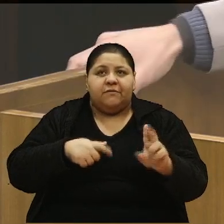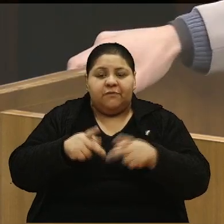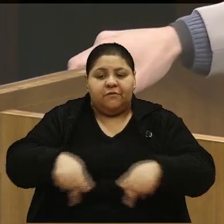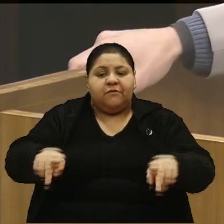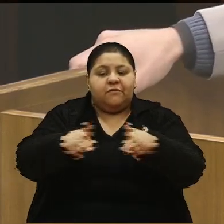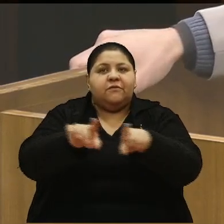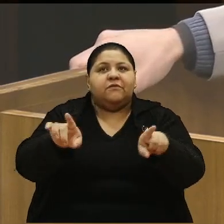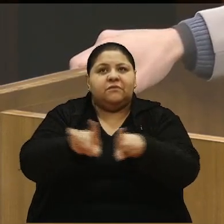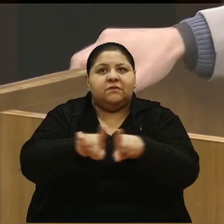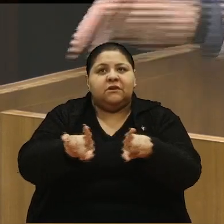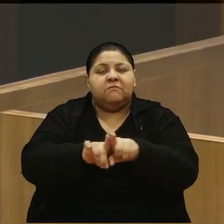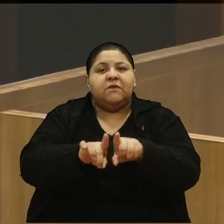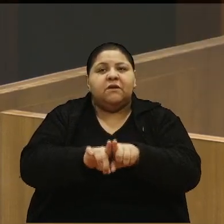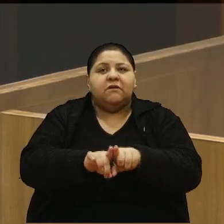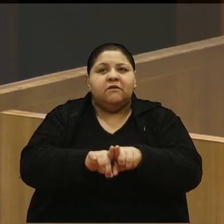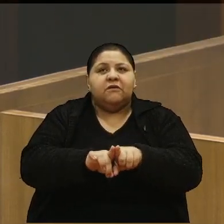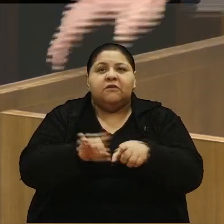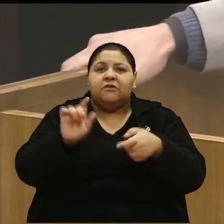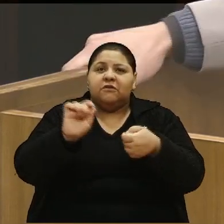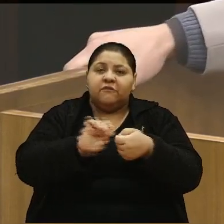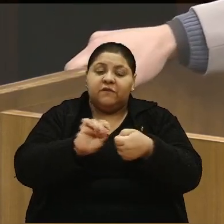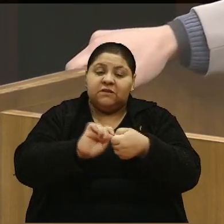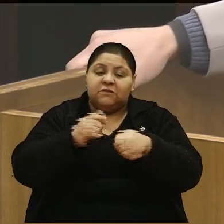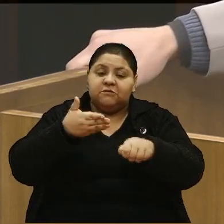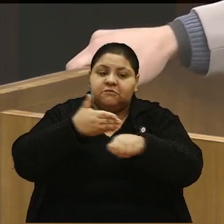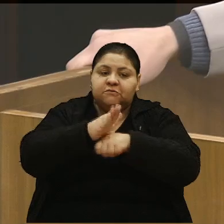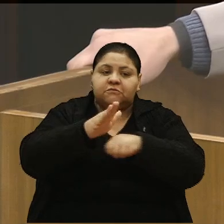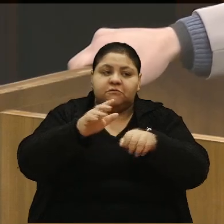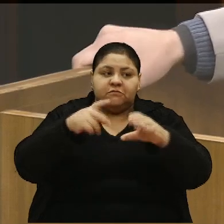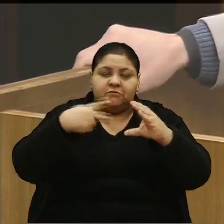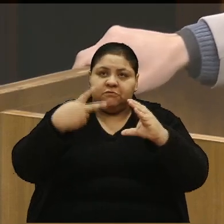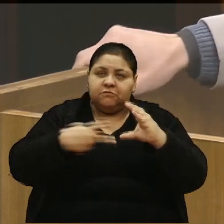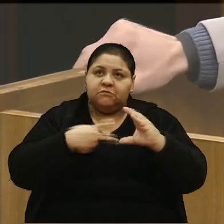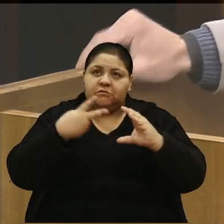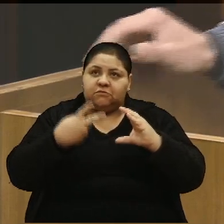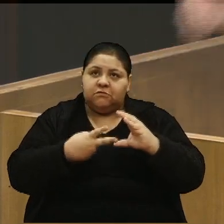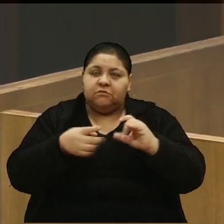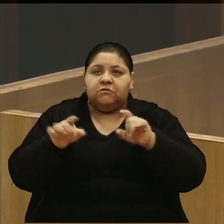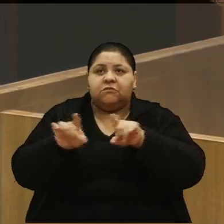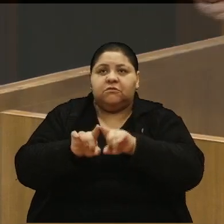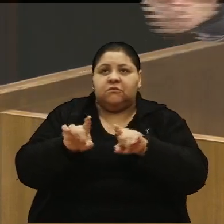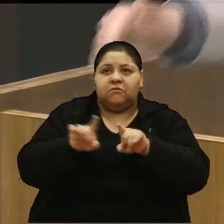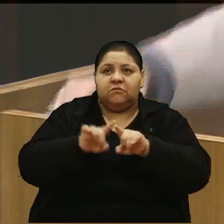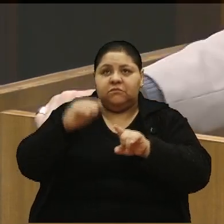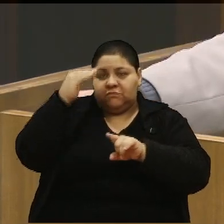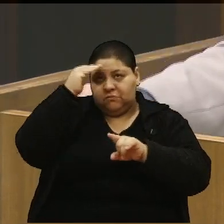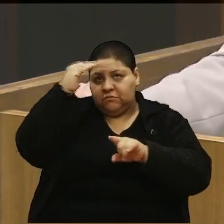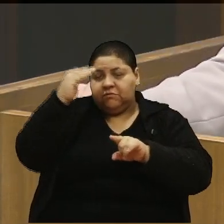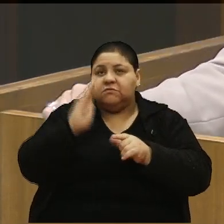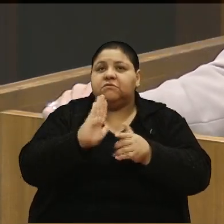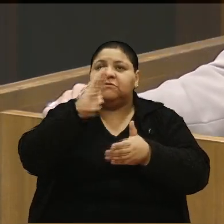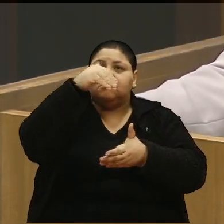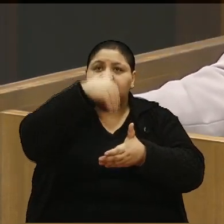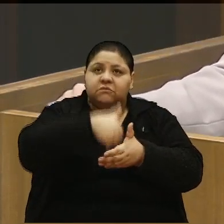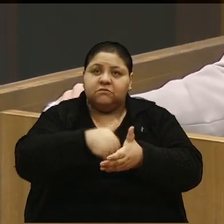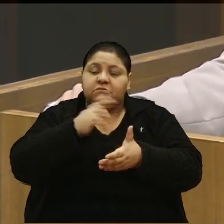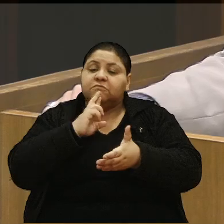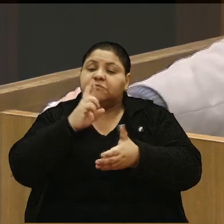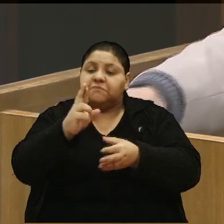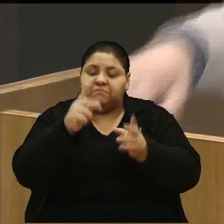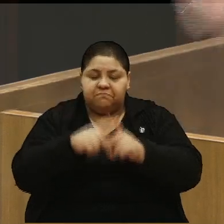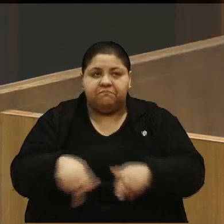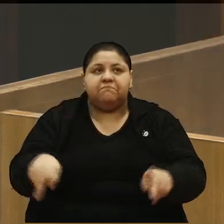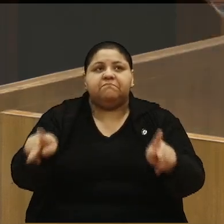no direito de estar aí fazendo parte dessa Câmara de Vereadores e também honrando esses votos, dando retorno para a